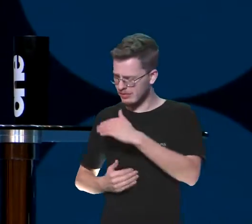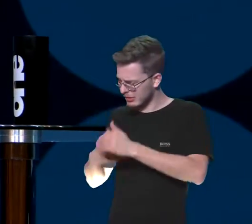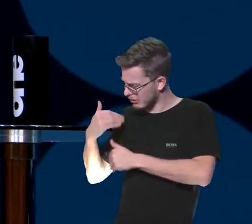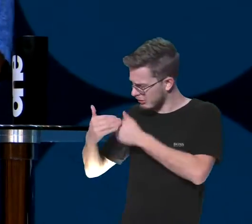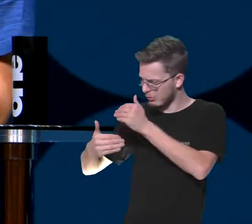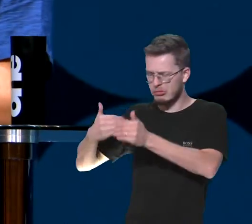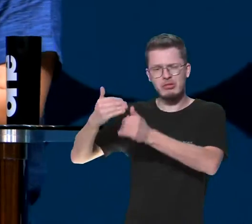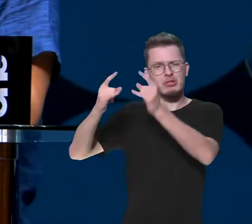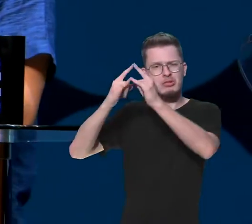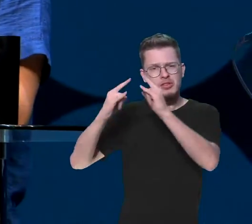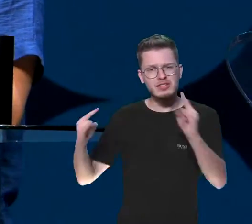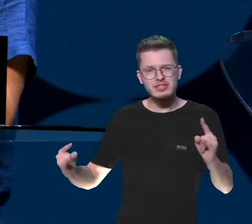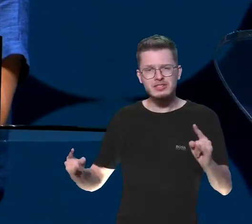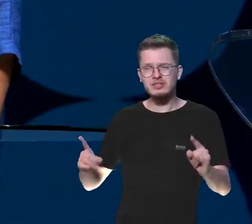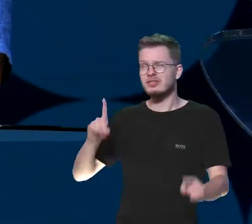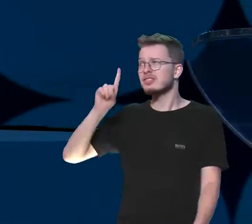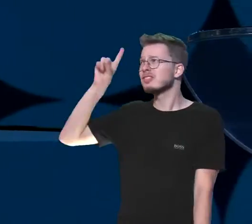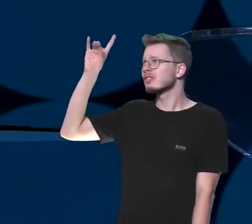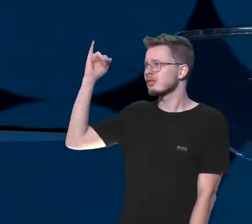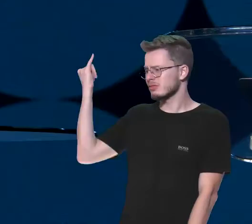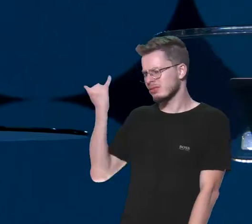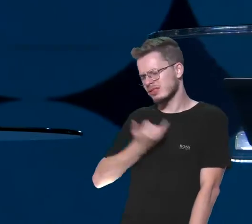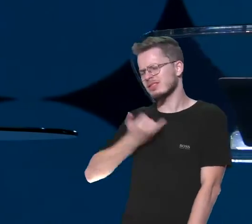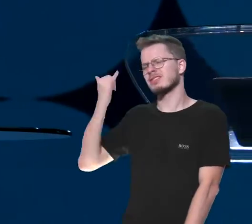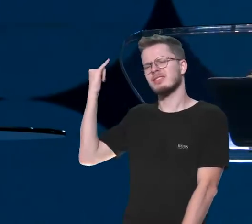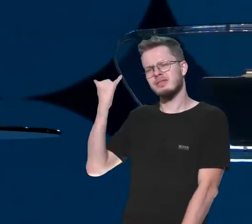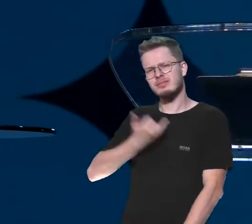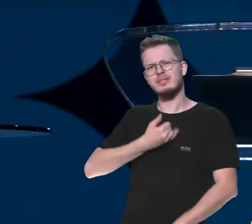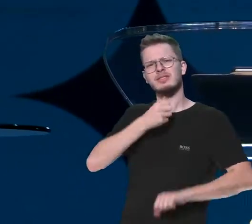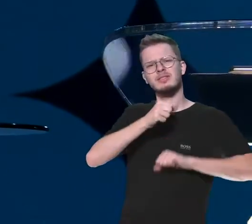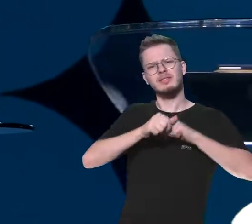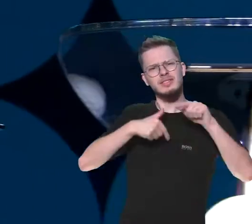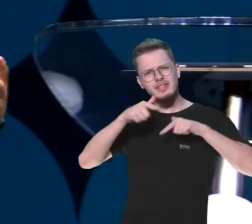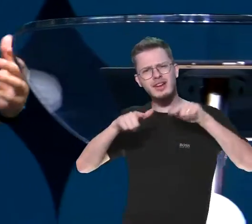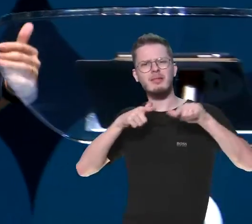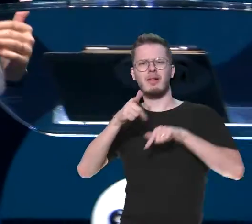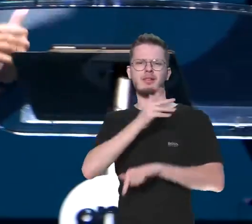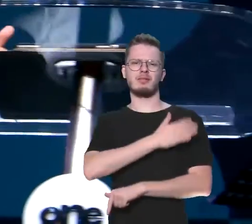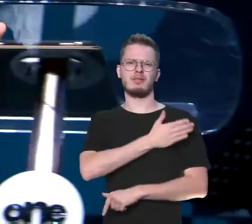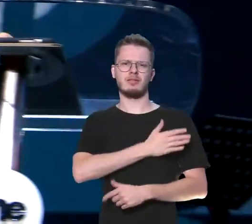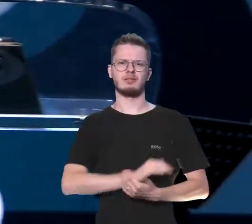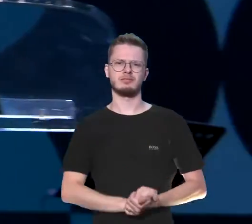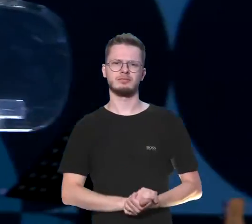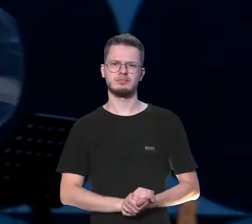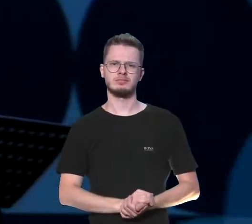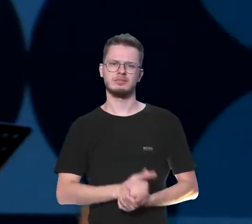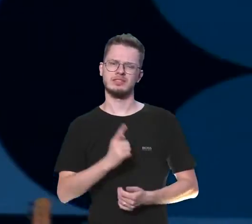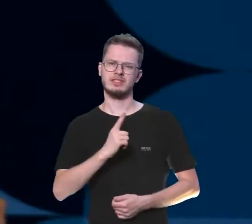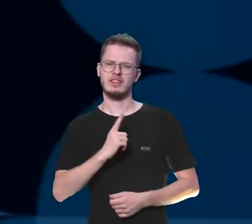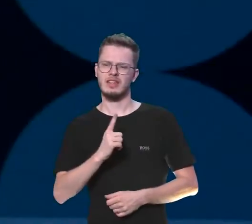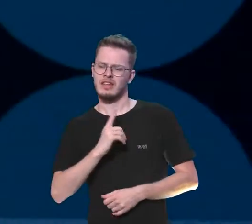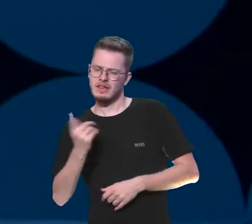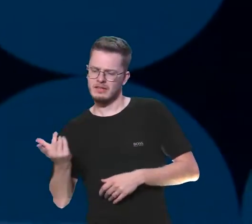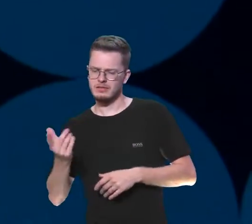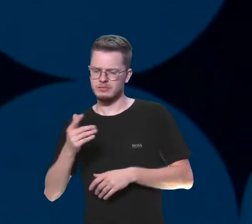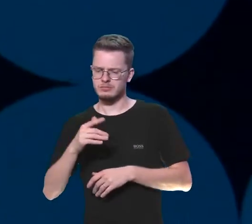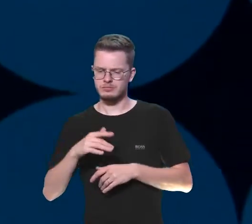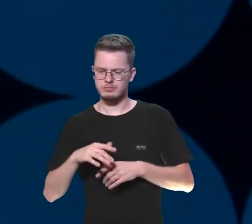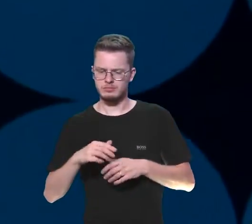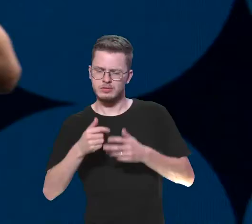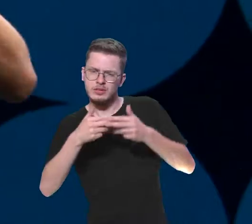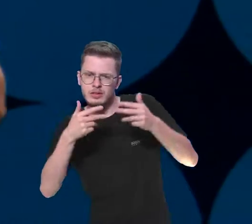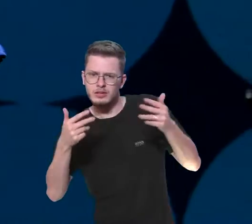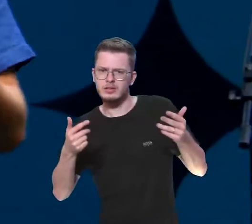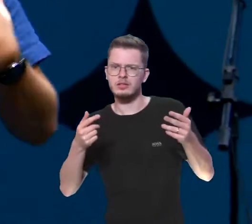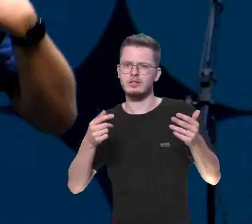Senhor começou a ministrar no meu coração. Teve uma dinâmica que eles fizeram a respeito de perdão. Você tinha que ficar 2 dias